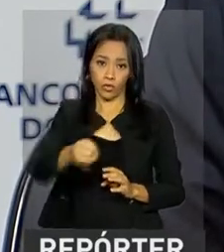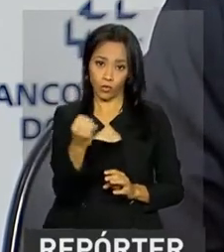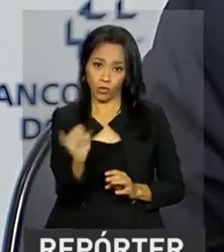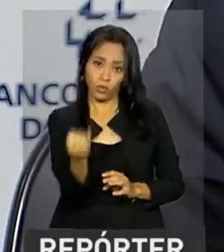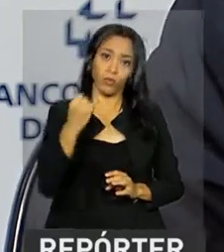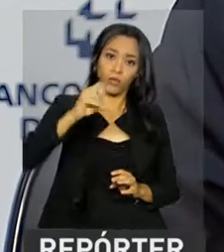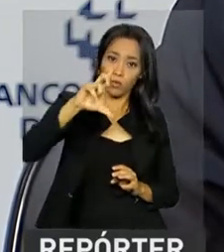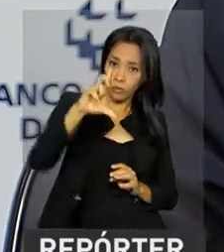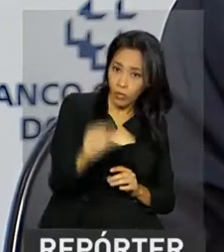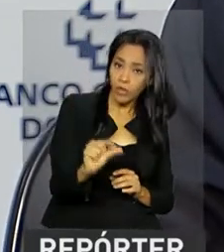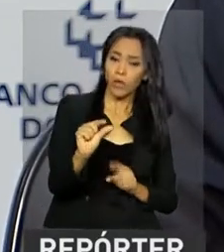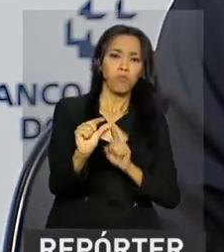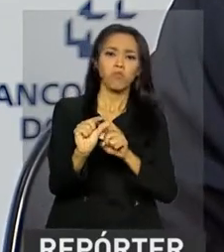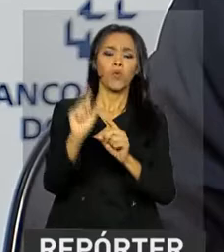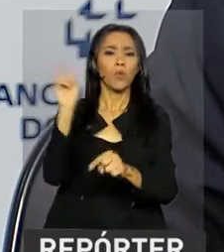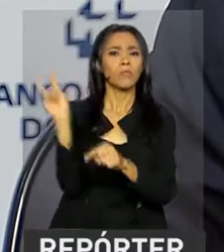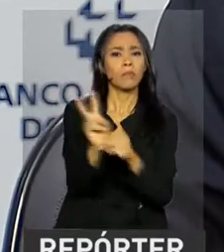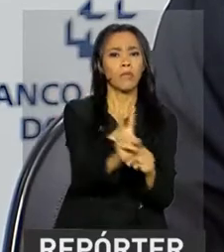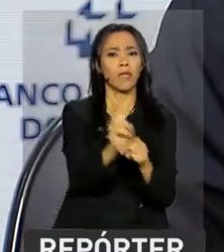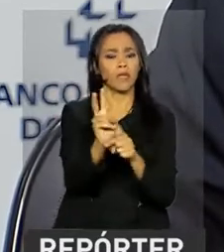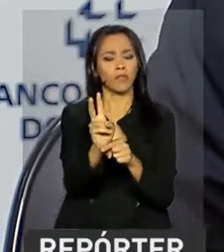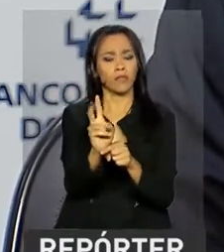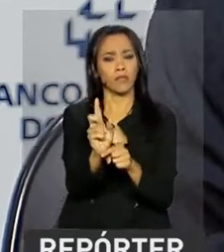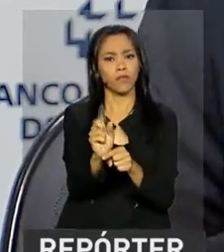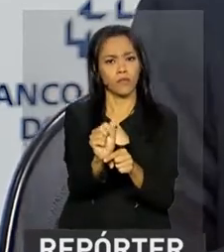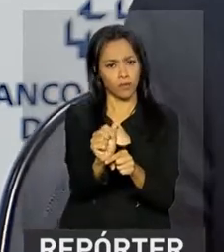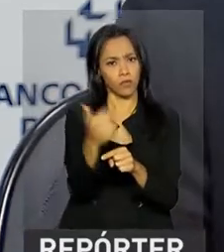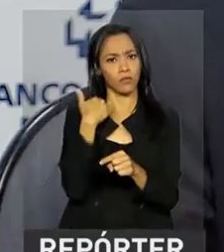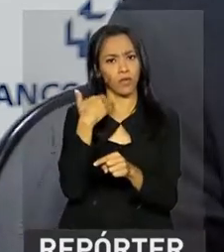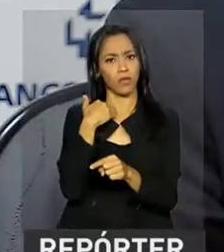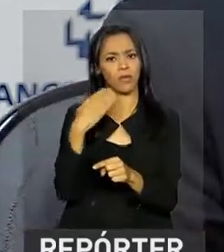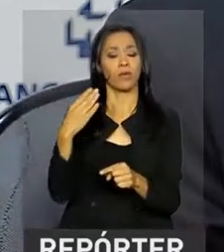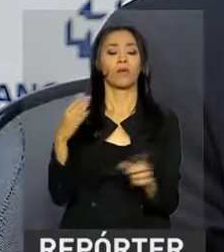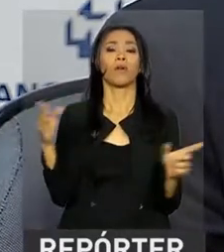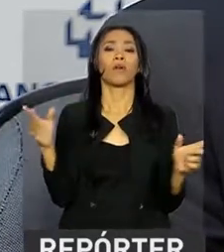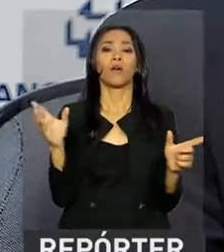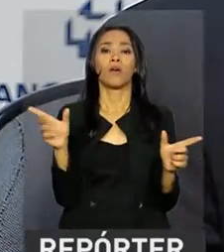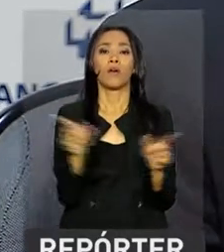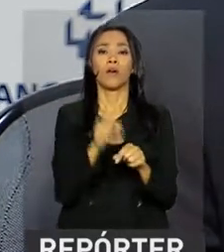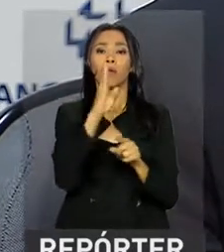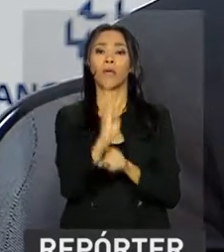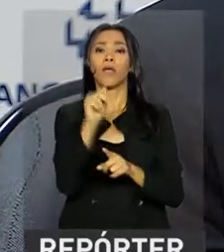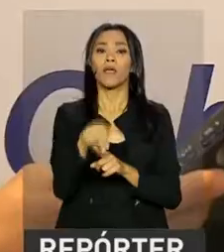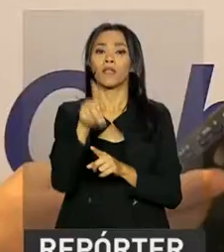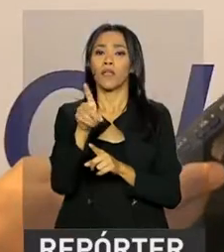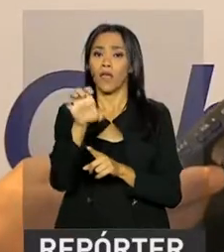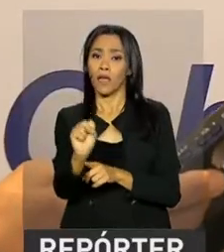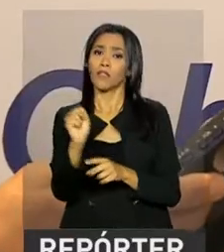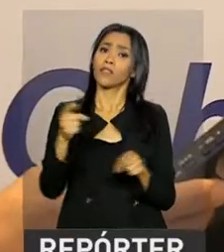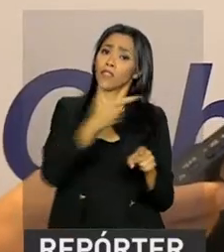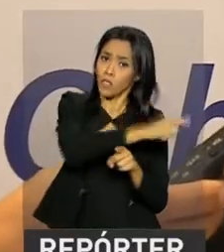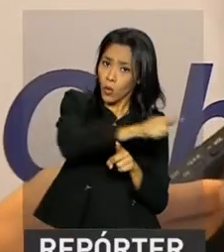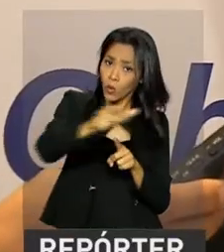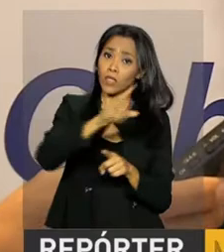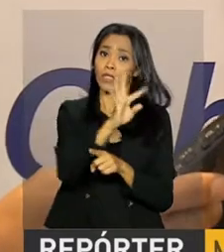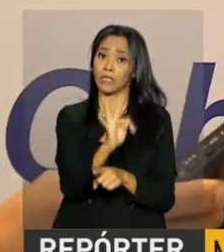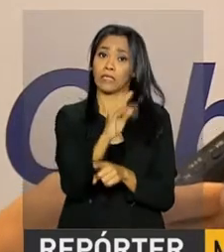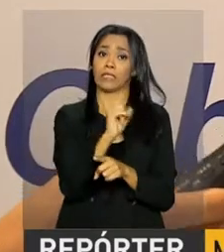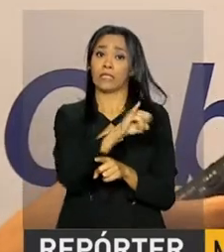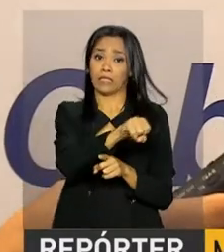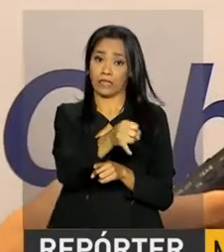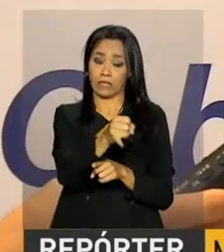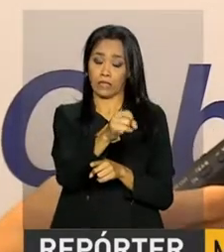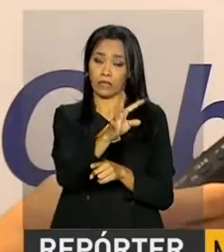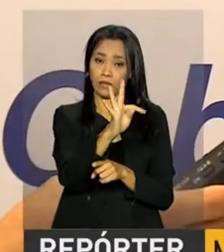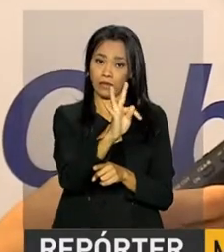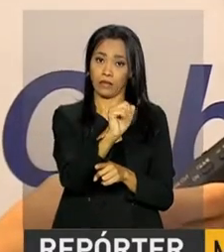para os empréstimos do BNDES e para todas as taxas de juros da economia. A TJLP e a nova taxa será